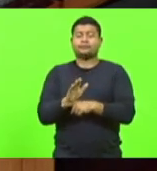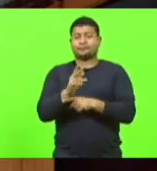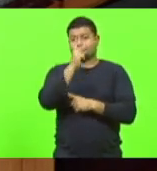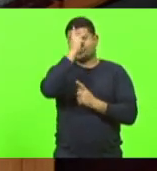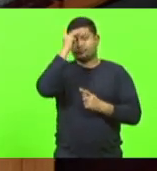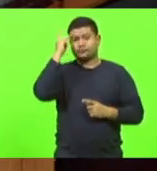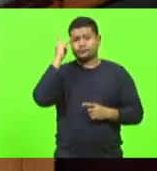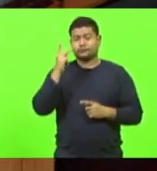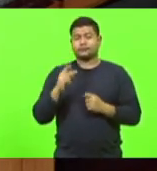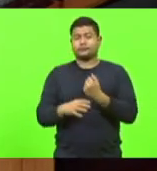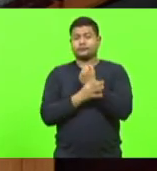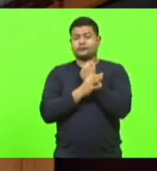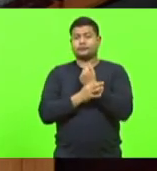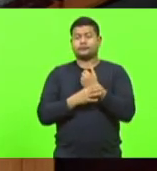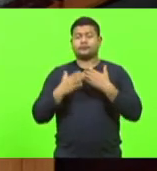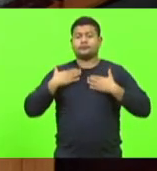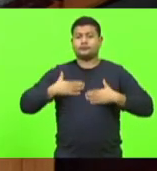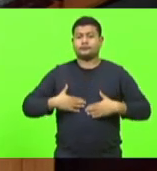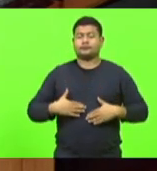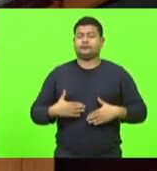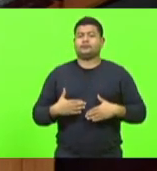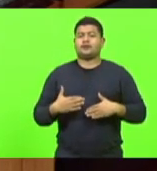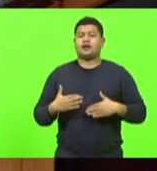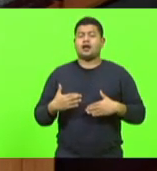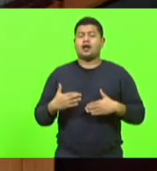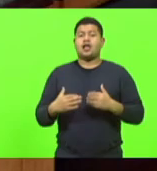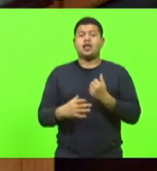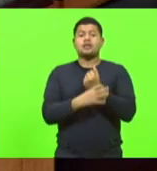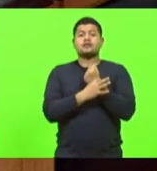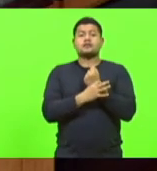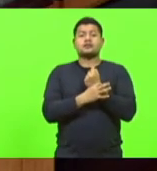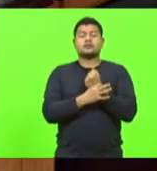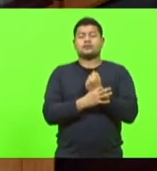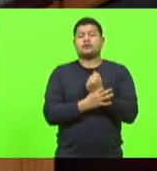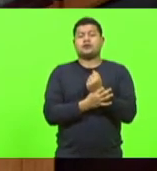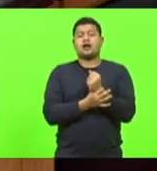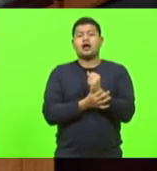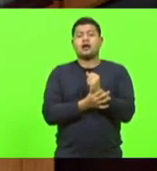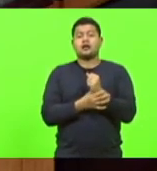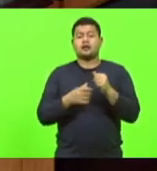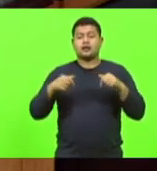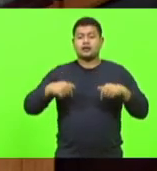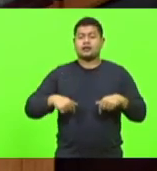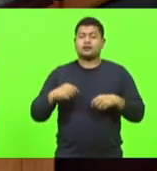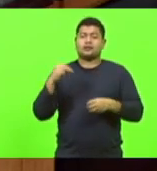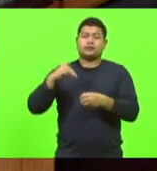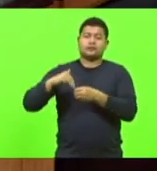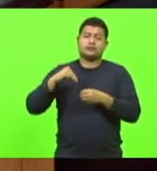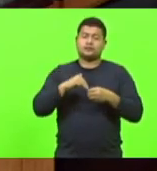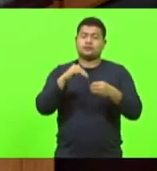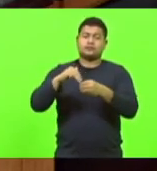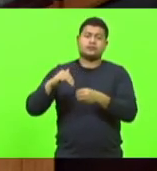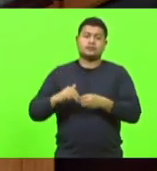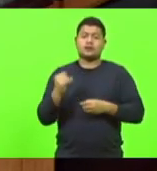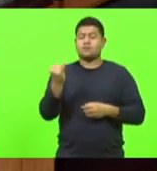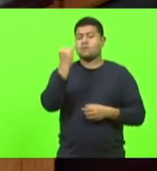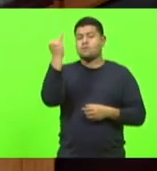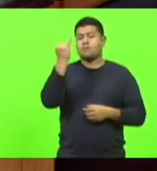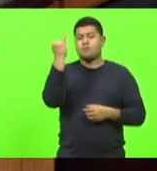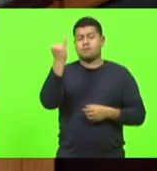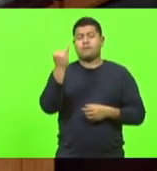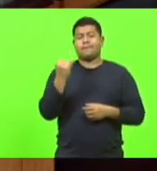garantem a tranquilidade EA segurança dos nossos municípios e do nosso estado se é muito importante precisamos